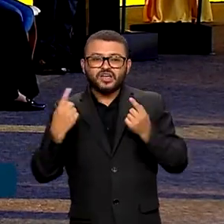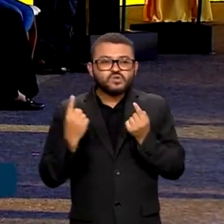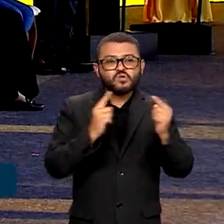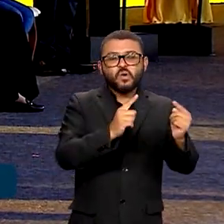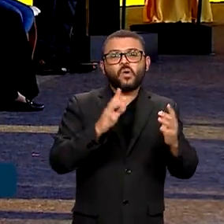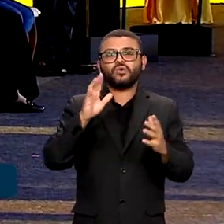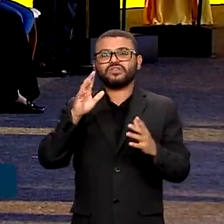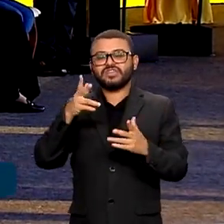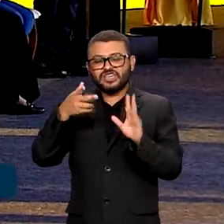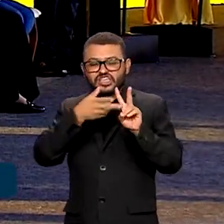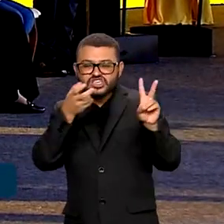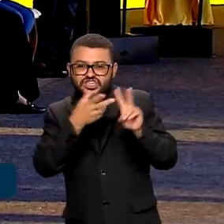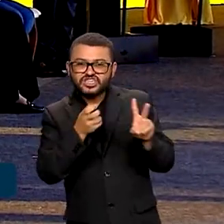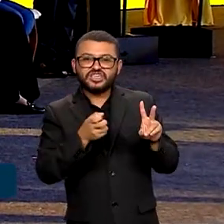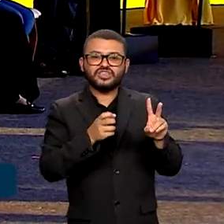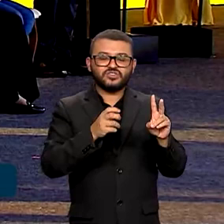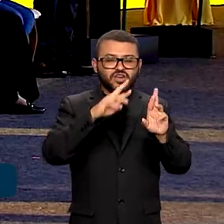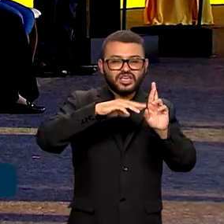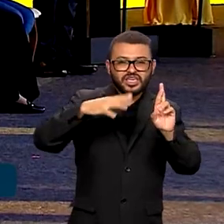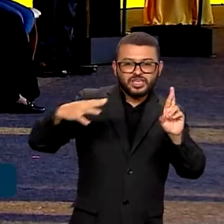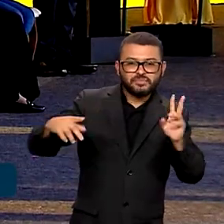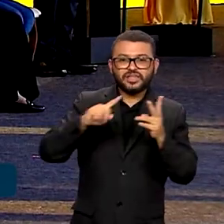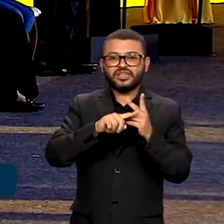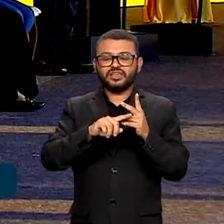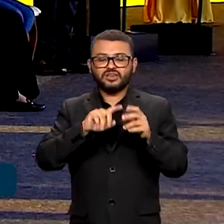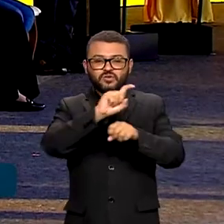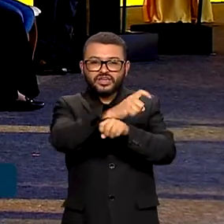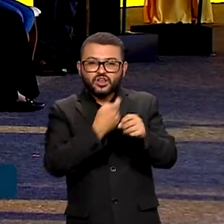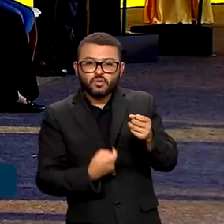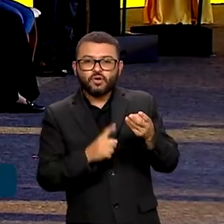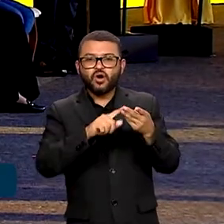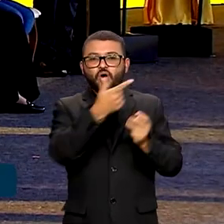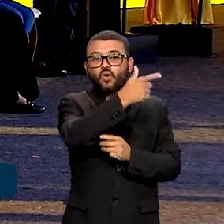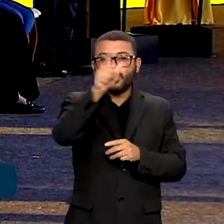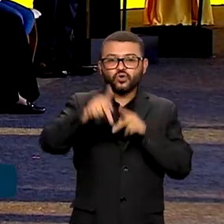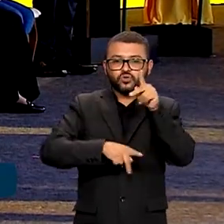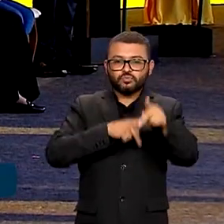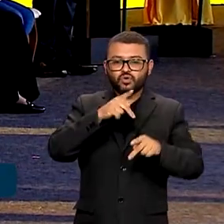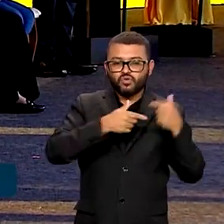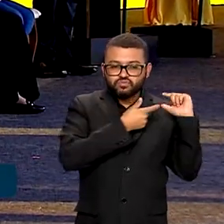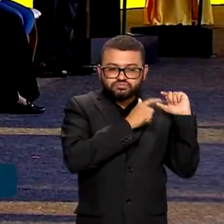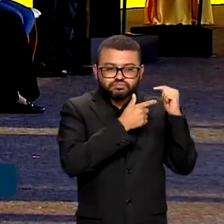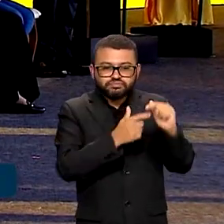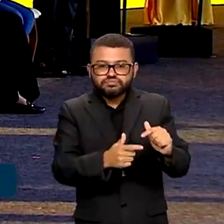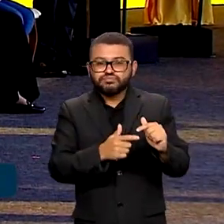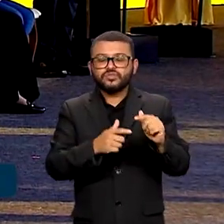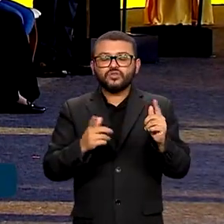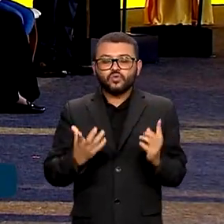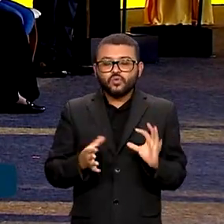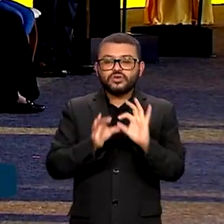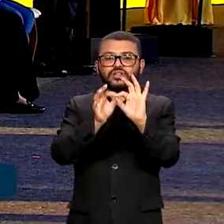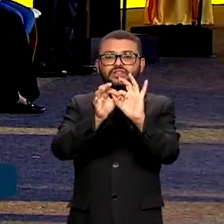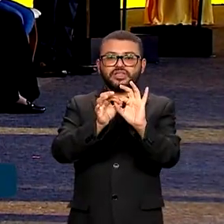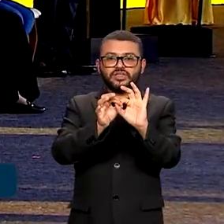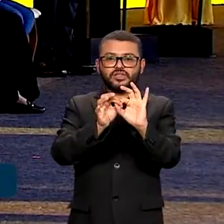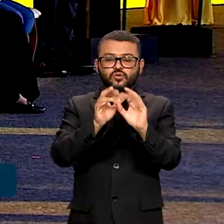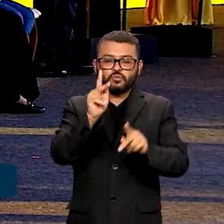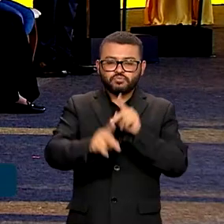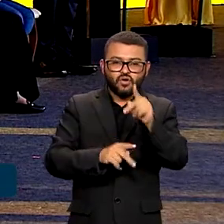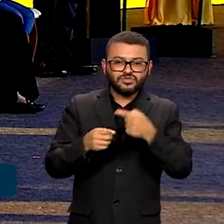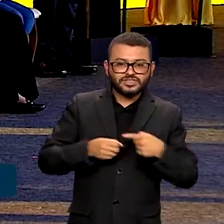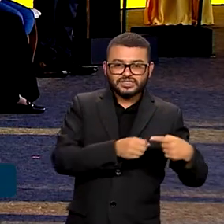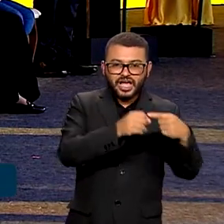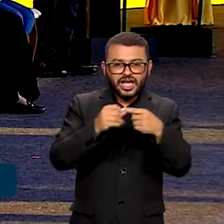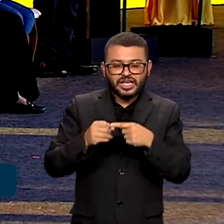junto com indígenas, ribeirinhos, quilombolas e outras populações tradicionais, junto aos povos das